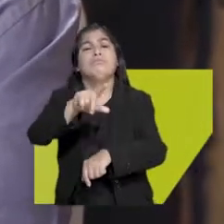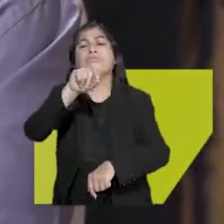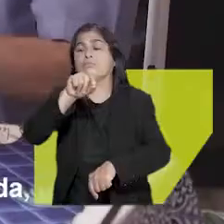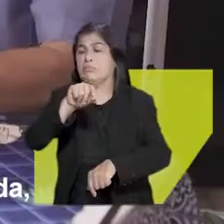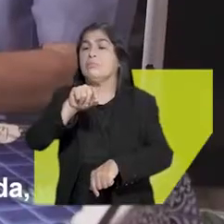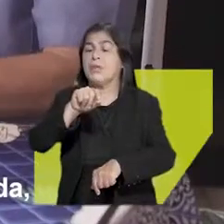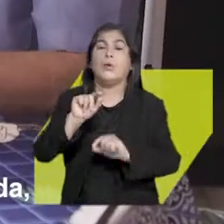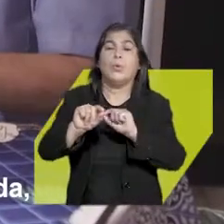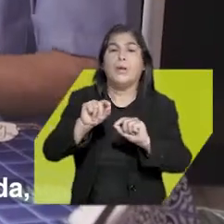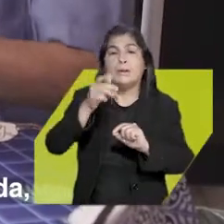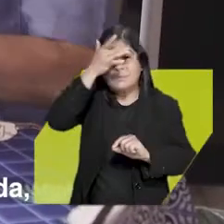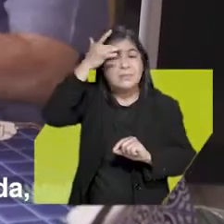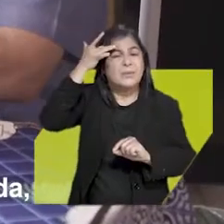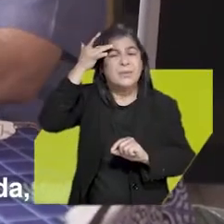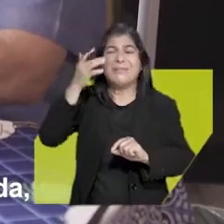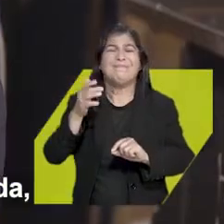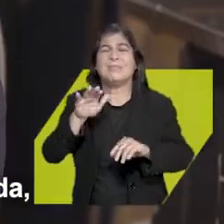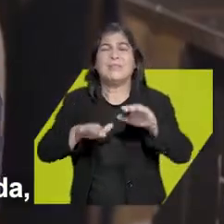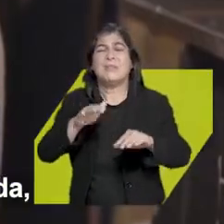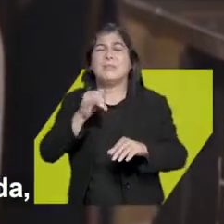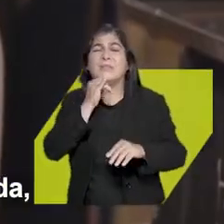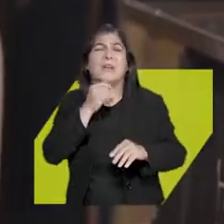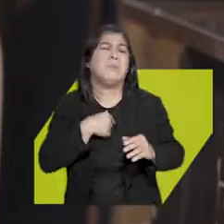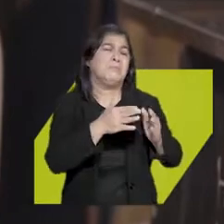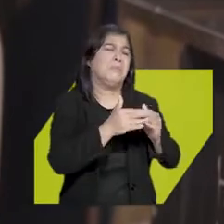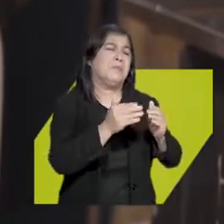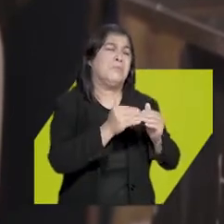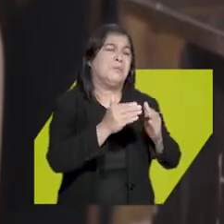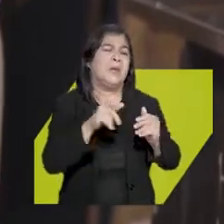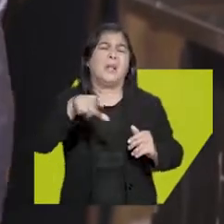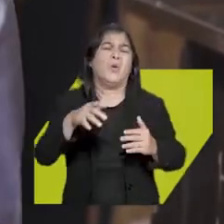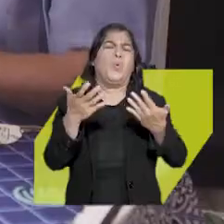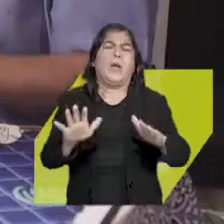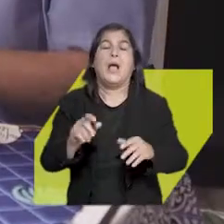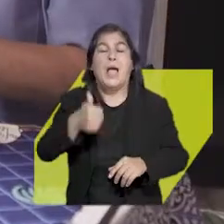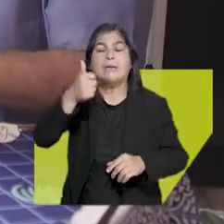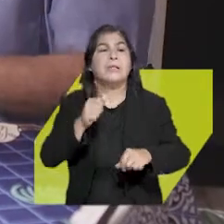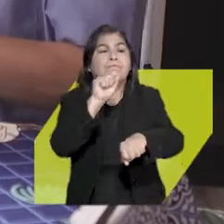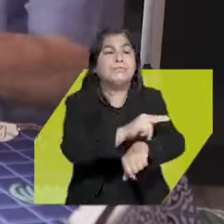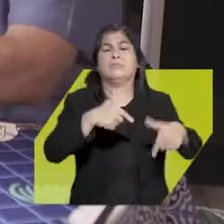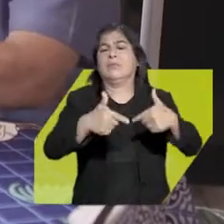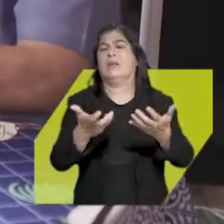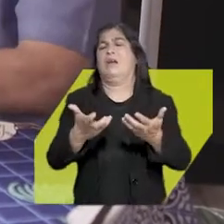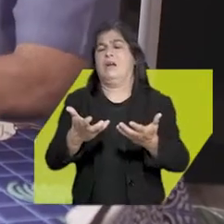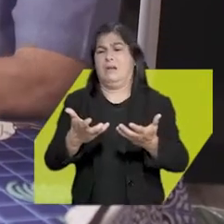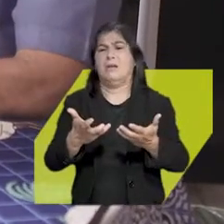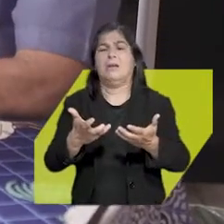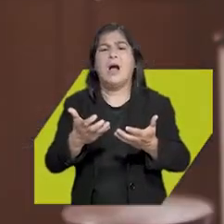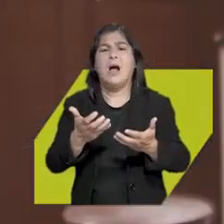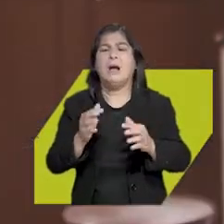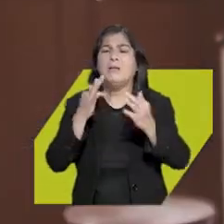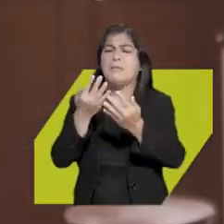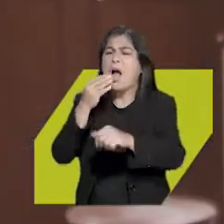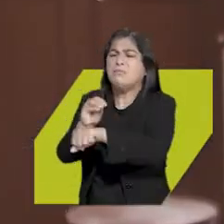vai comprar. Porque na verdade as pessoas não querem precisar da ajuda, precisar do cartão. Quer ter a oportunidade de trabalhar para